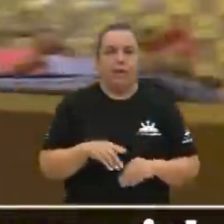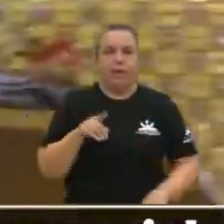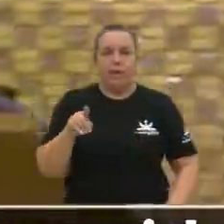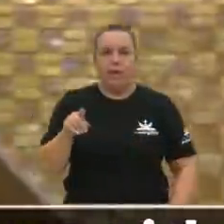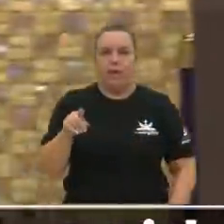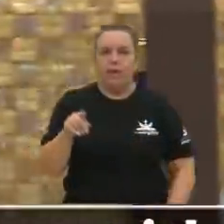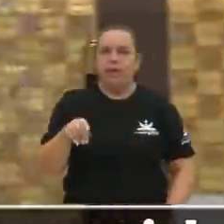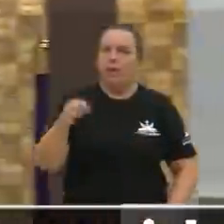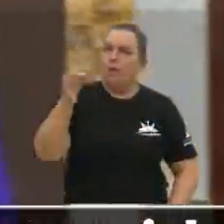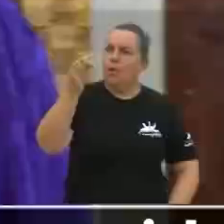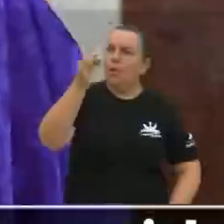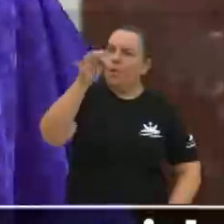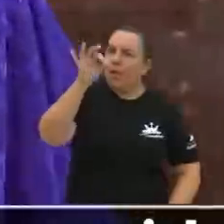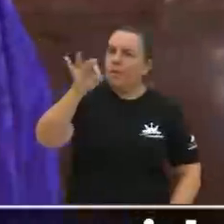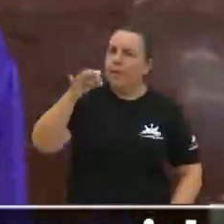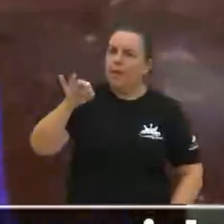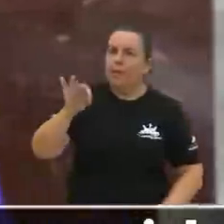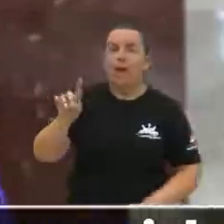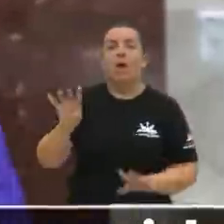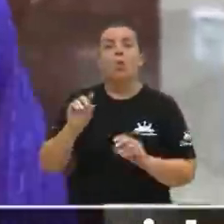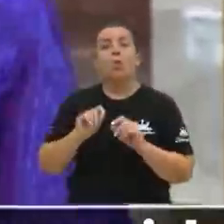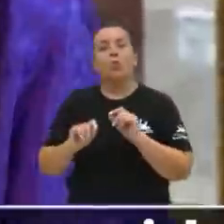corrige corrige